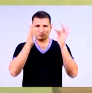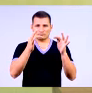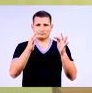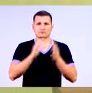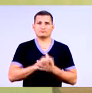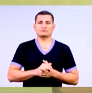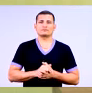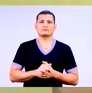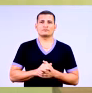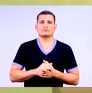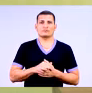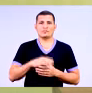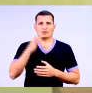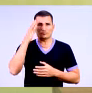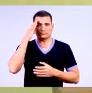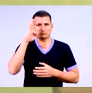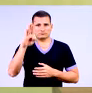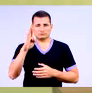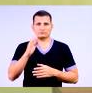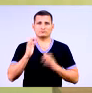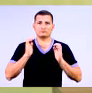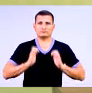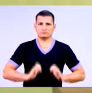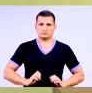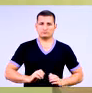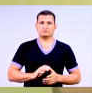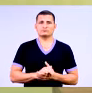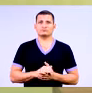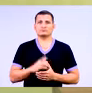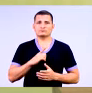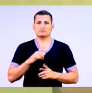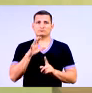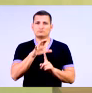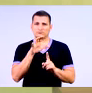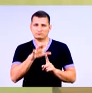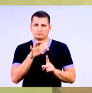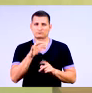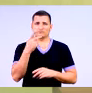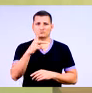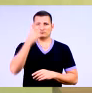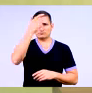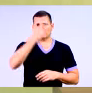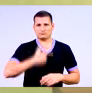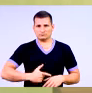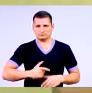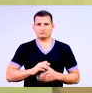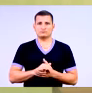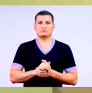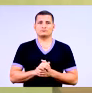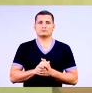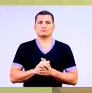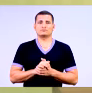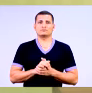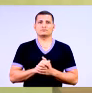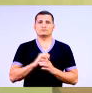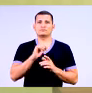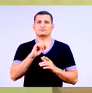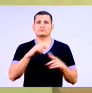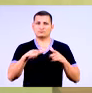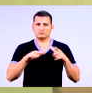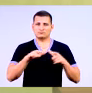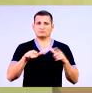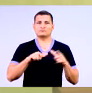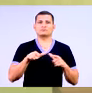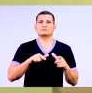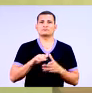seus princípios éticos influenciam significativamente na sua imagem perante o mercado de trabalho. Esse foi um texto extraído